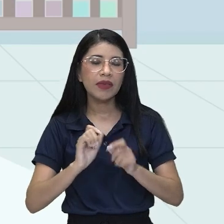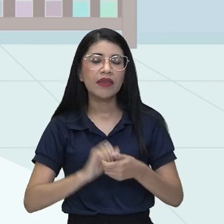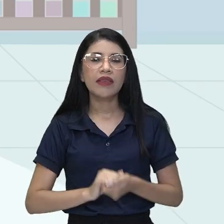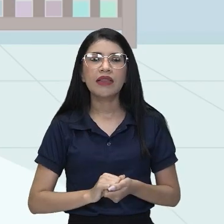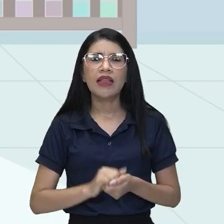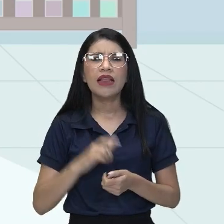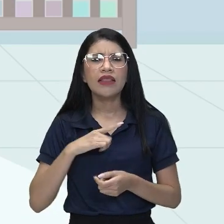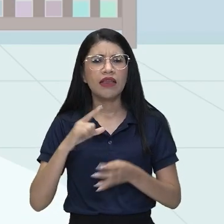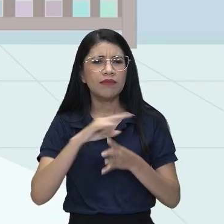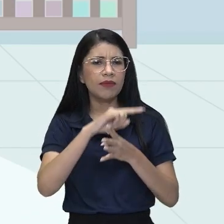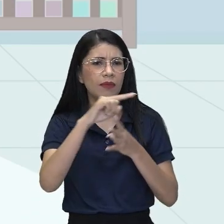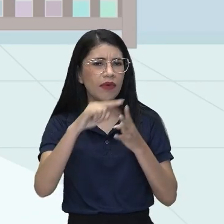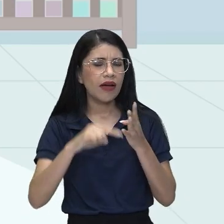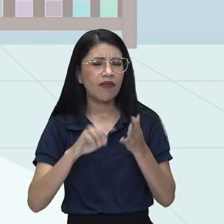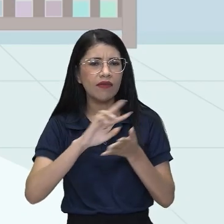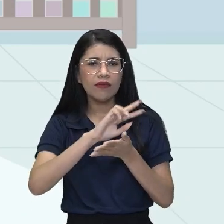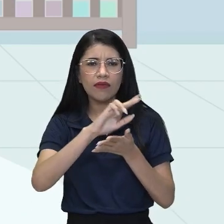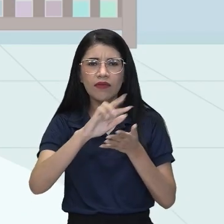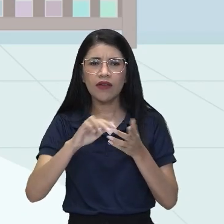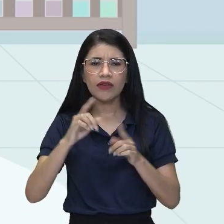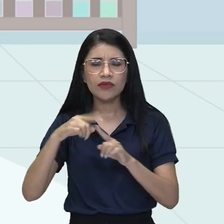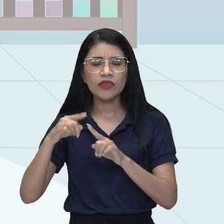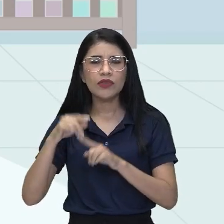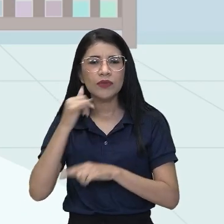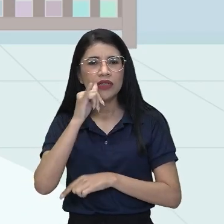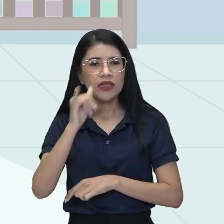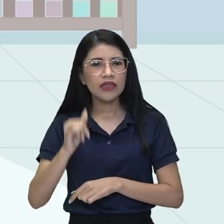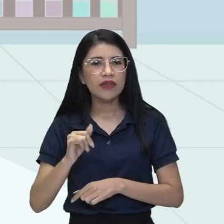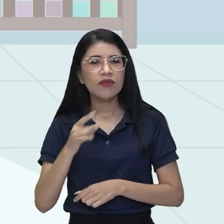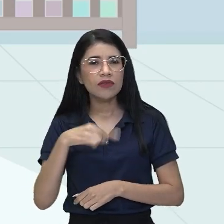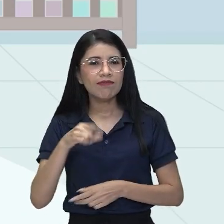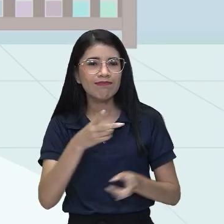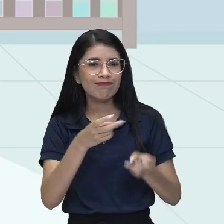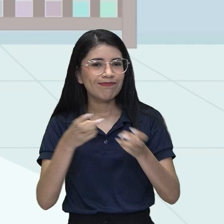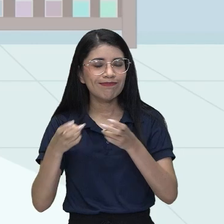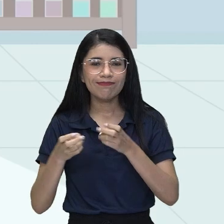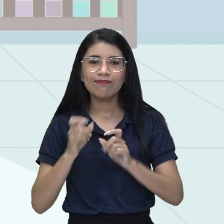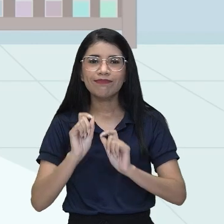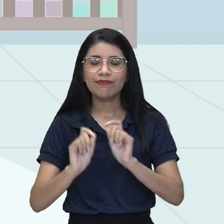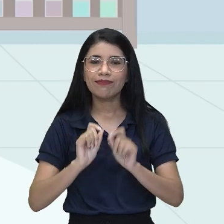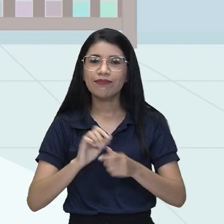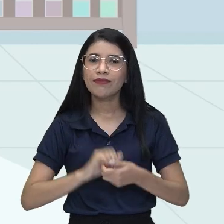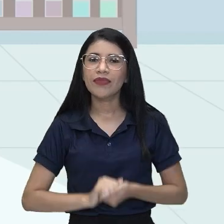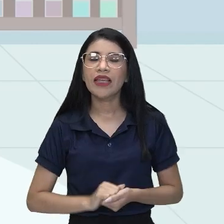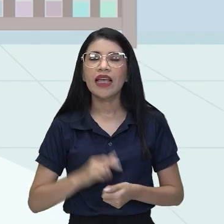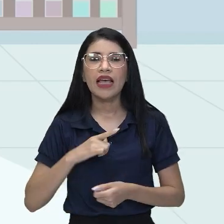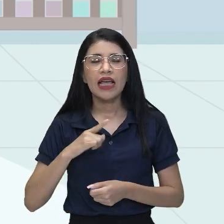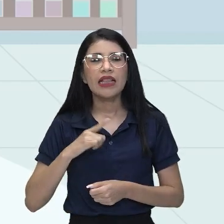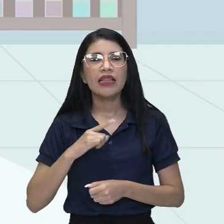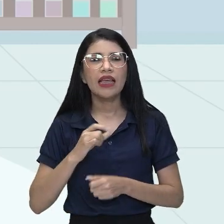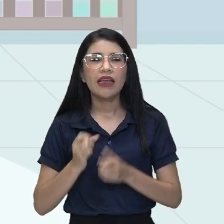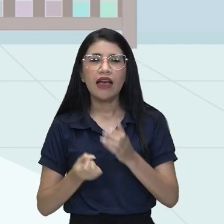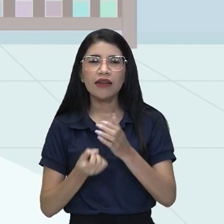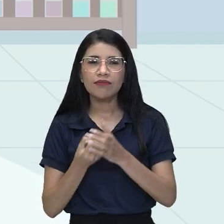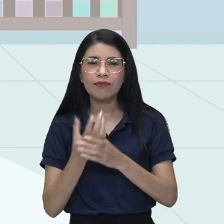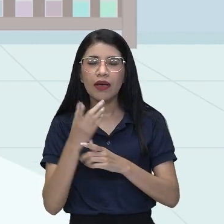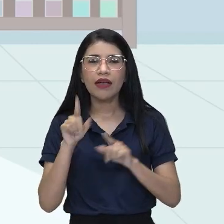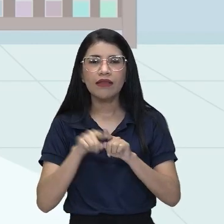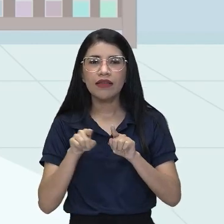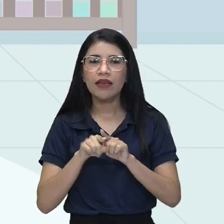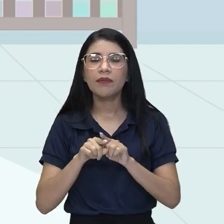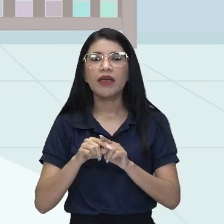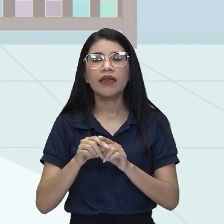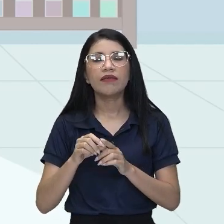várias modalidades de energia, como você está vendo aí, ó. Temos a energia nuclear, a biomassa,